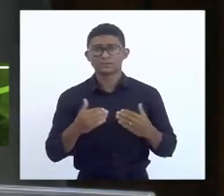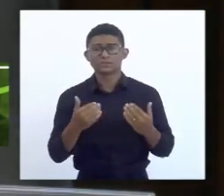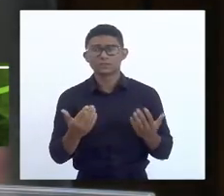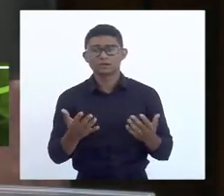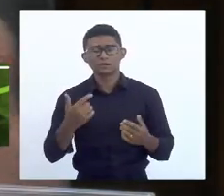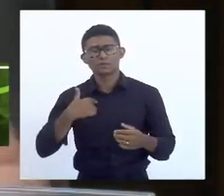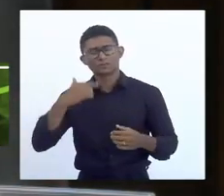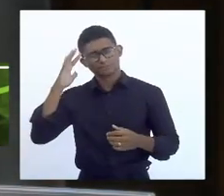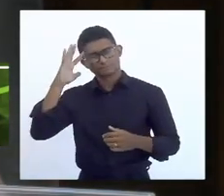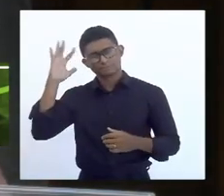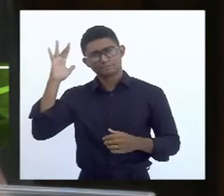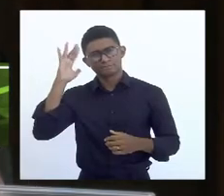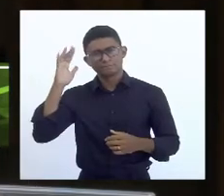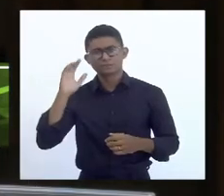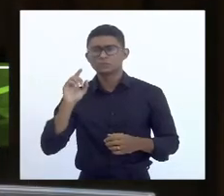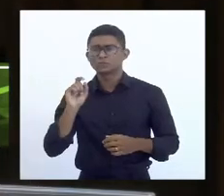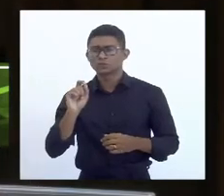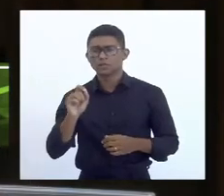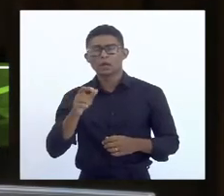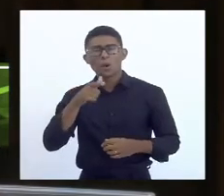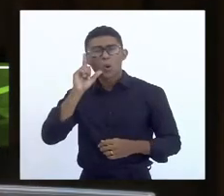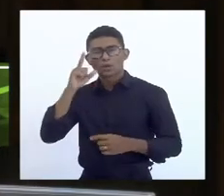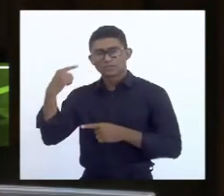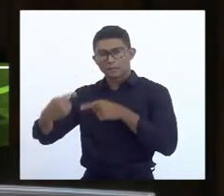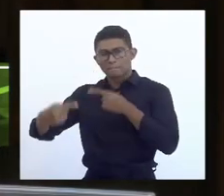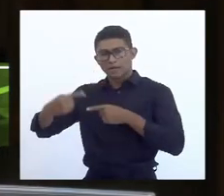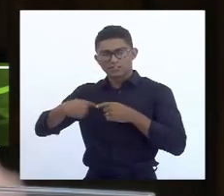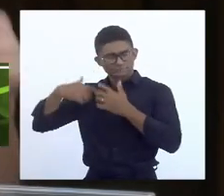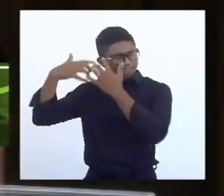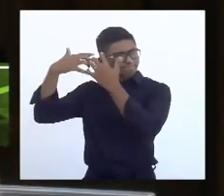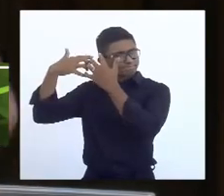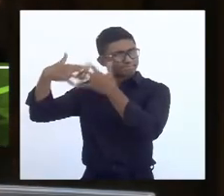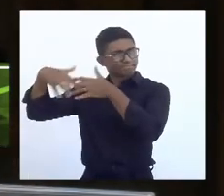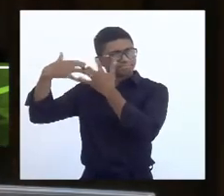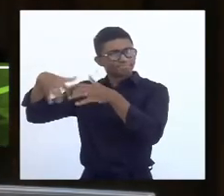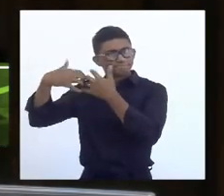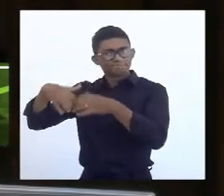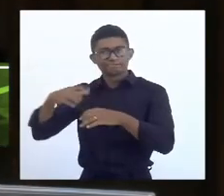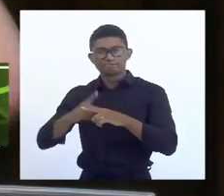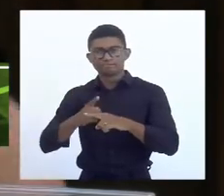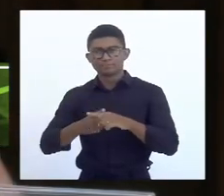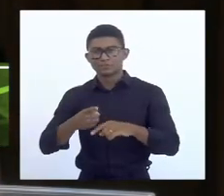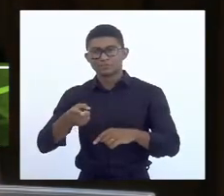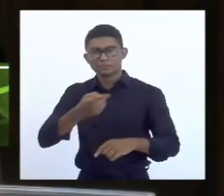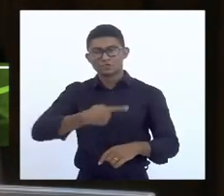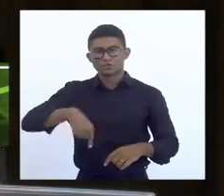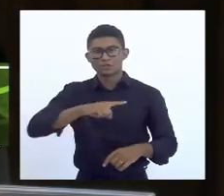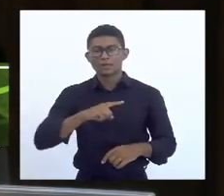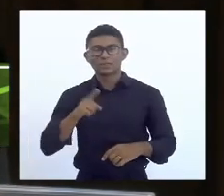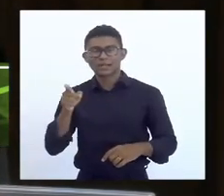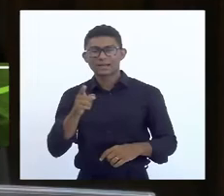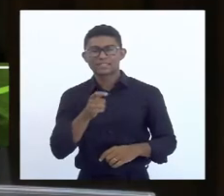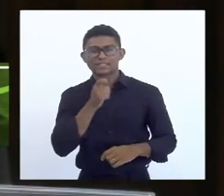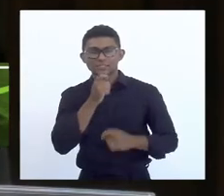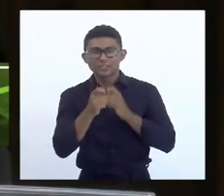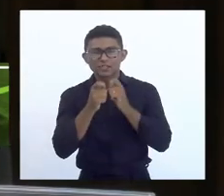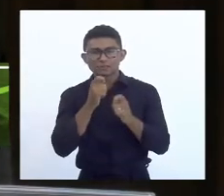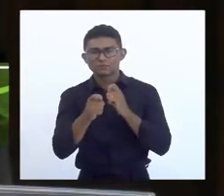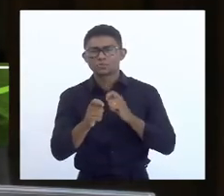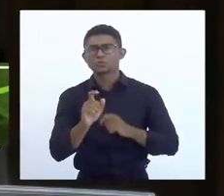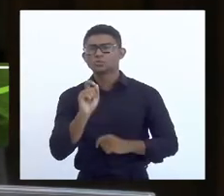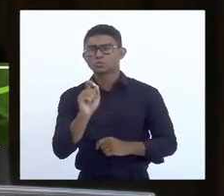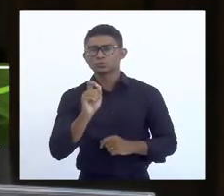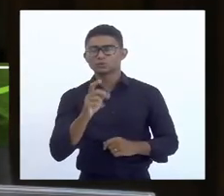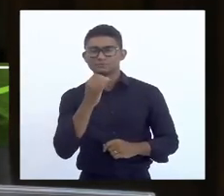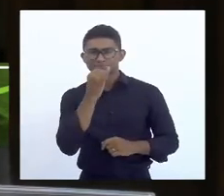uma coisa. Eu fiquei também pensando depois do debate de ontem, né? Por que dar o nome? A gente fez o podcast lá. Aí... Violência